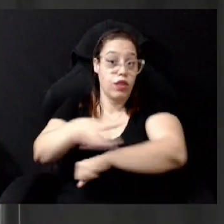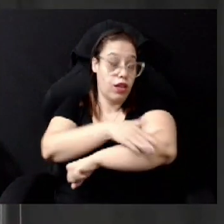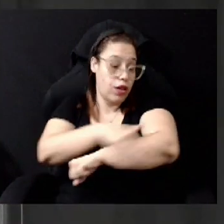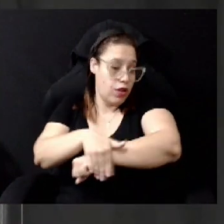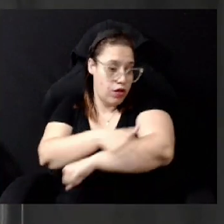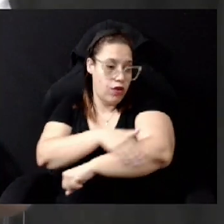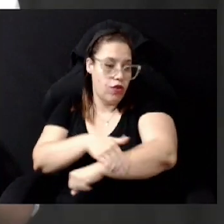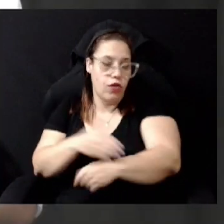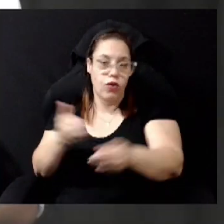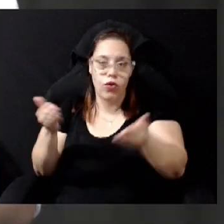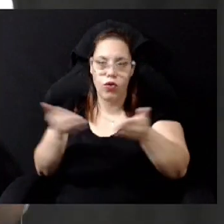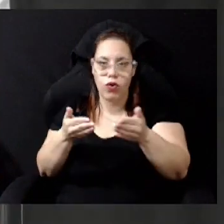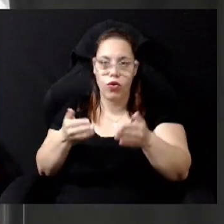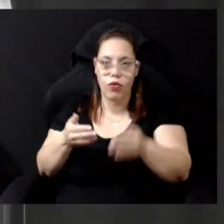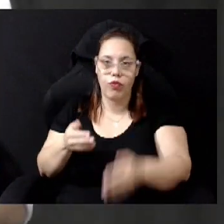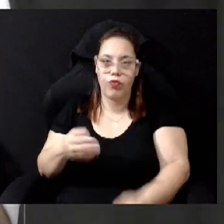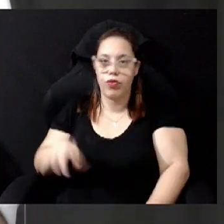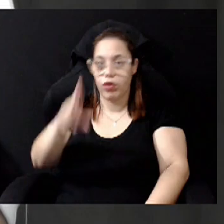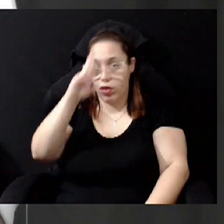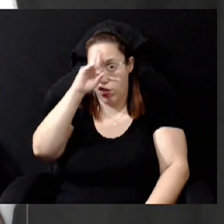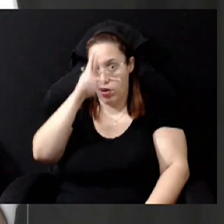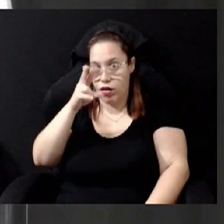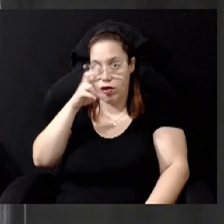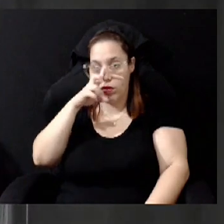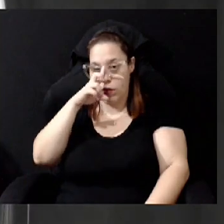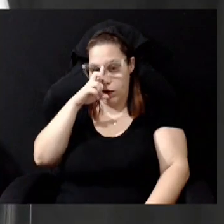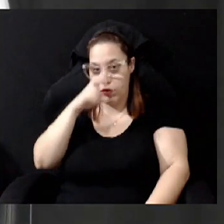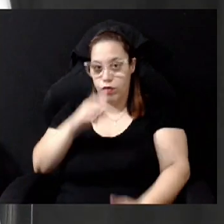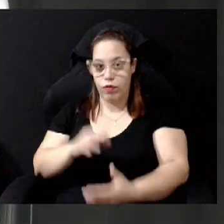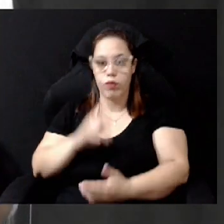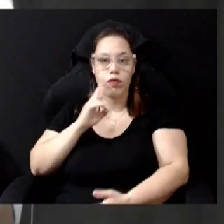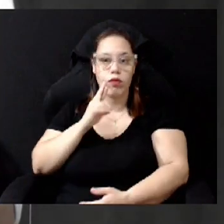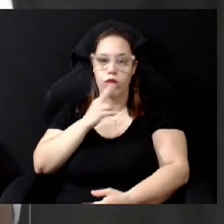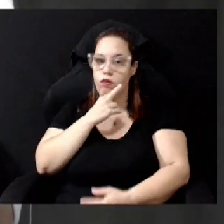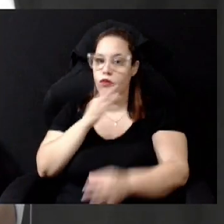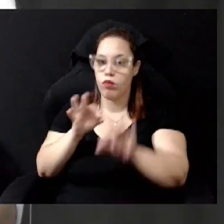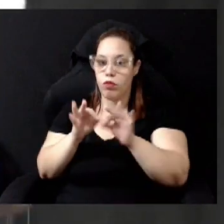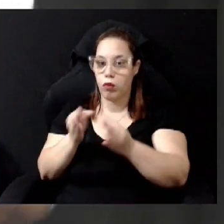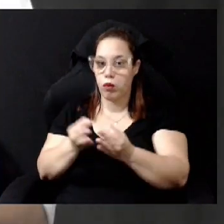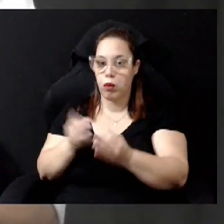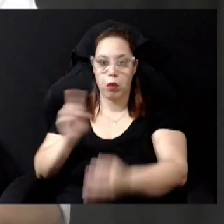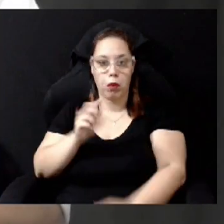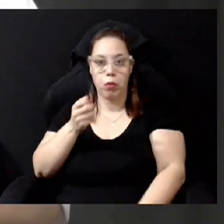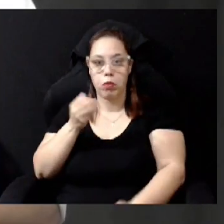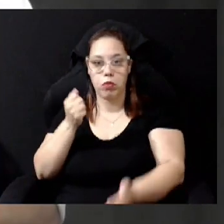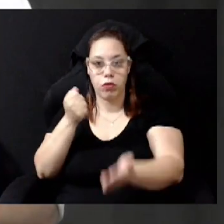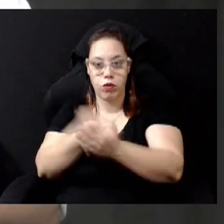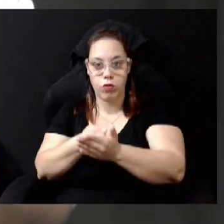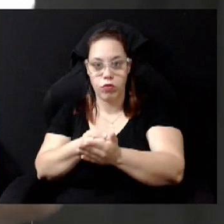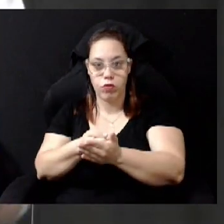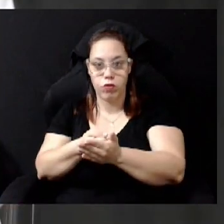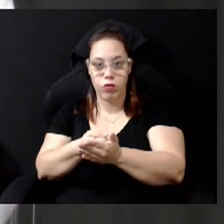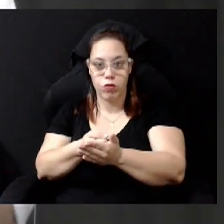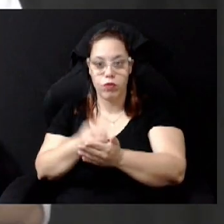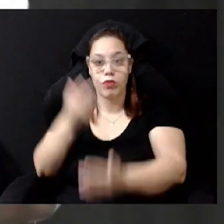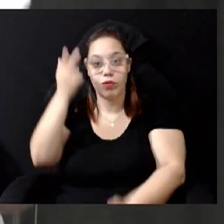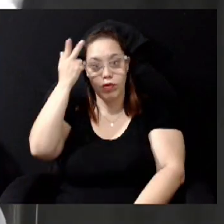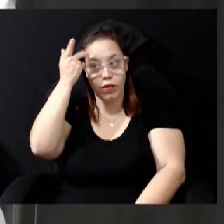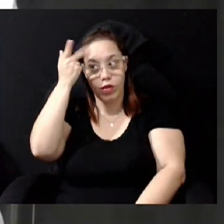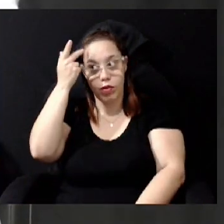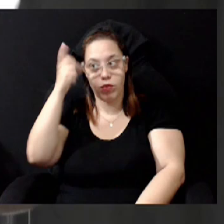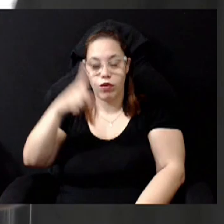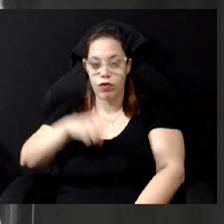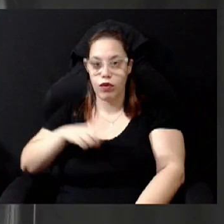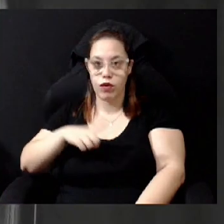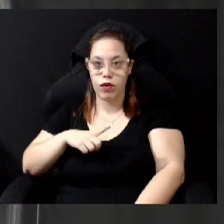mesmo eu almocei lá no Jardim São Domingos, num restaurante simplesinho, não teve nenhuma cobrança no restaurante, mas normalmente tem. A pessoa me encontra,